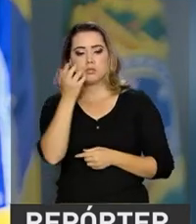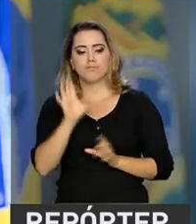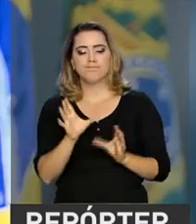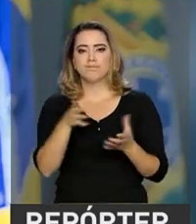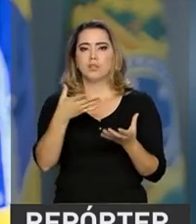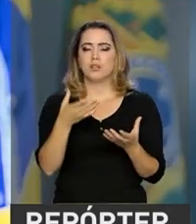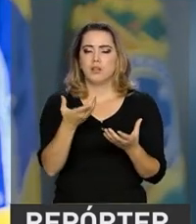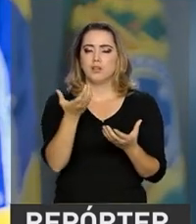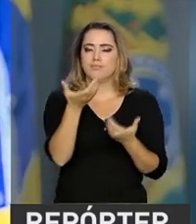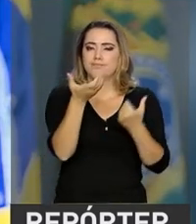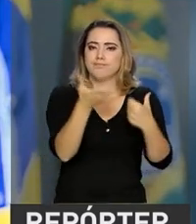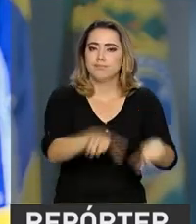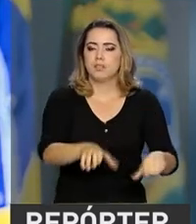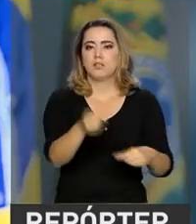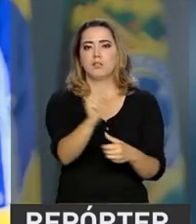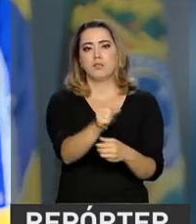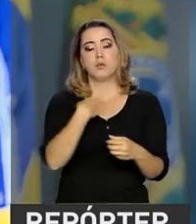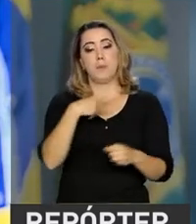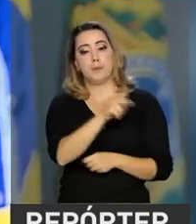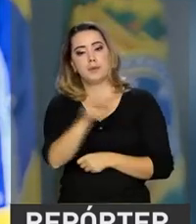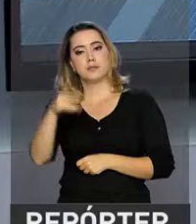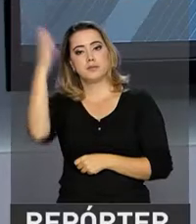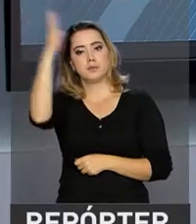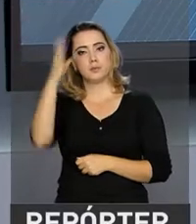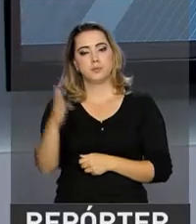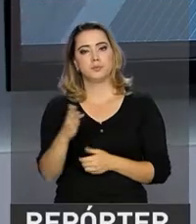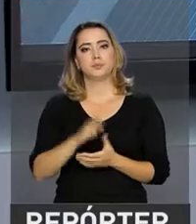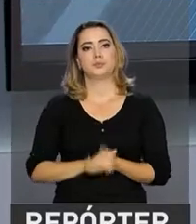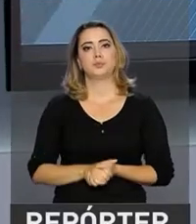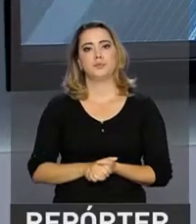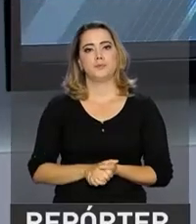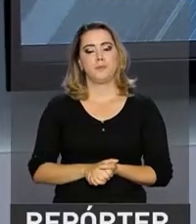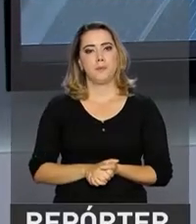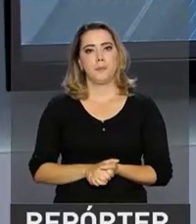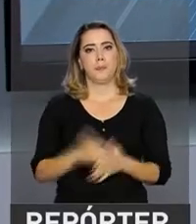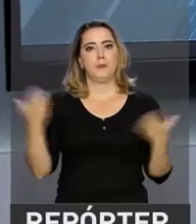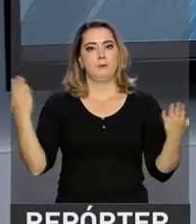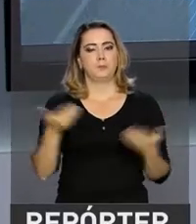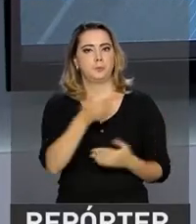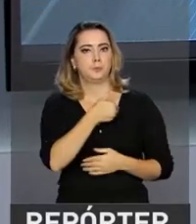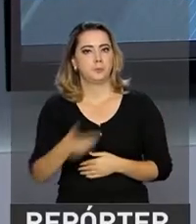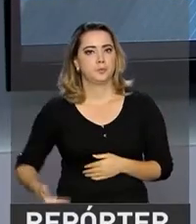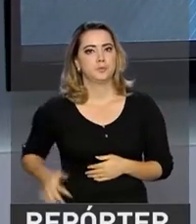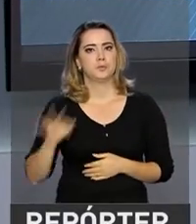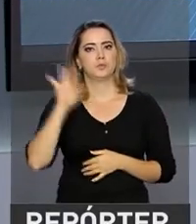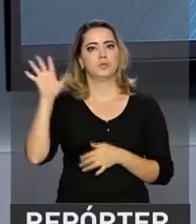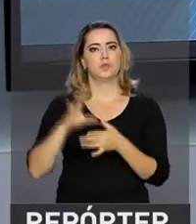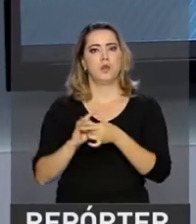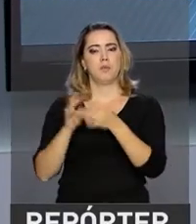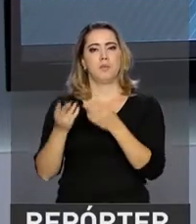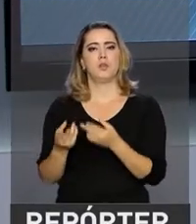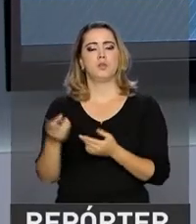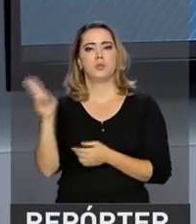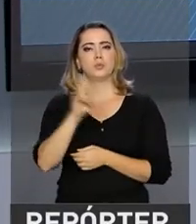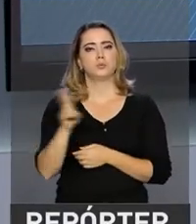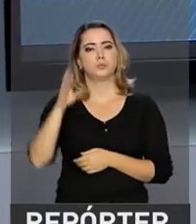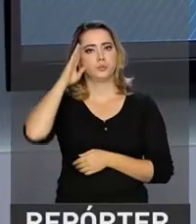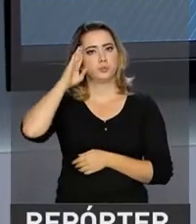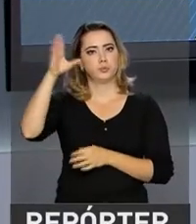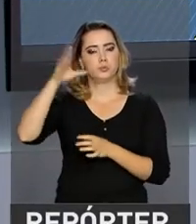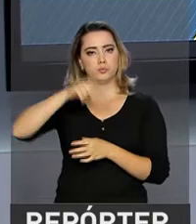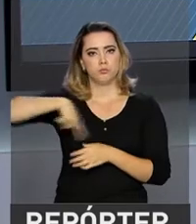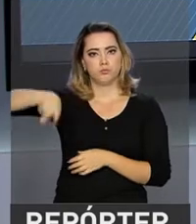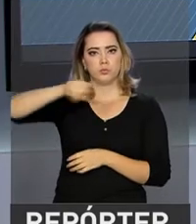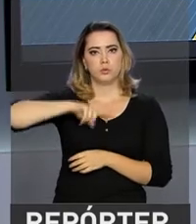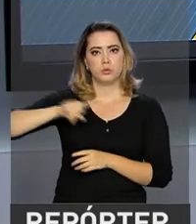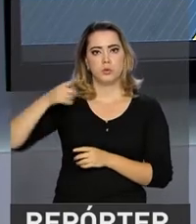a presidência da República e o Brasil. Hoje, o governo federal autorizou o uso das Forças Armadas para um cerco